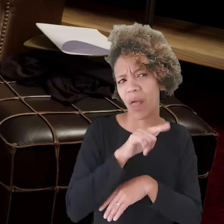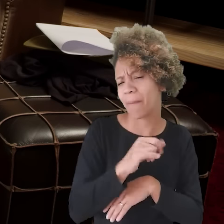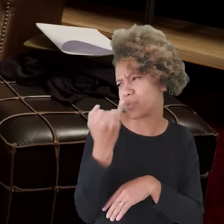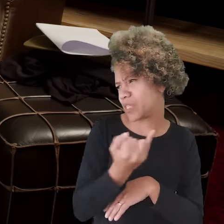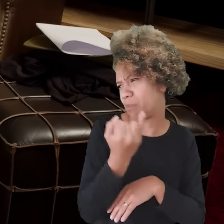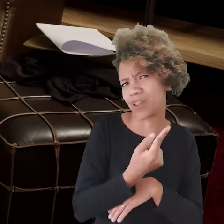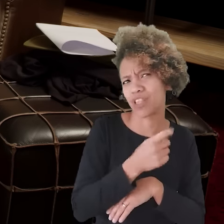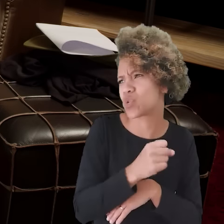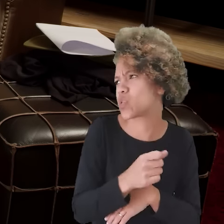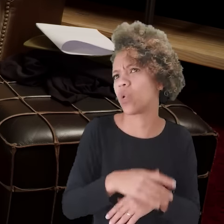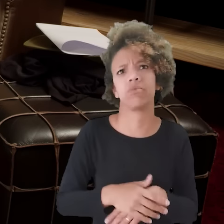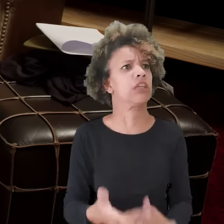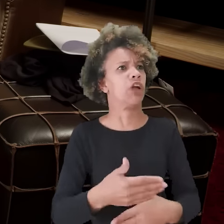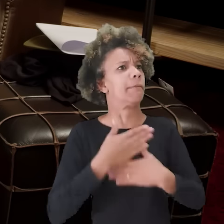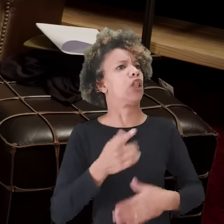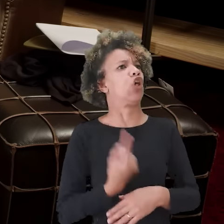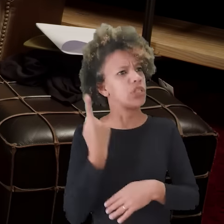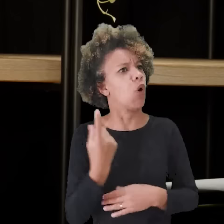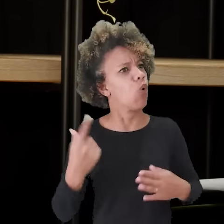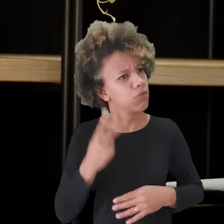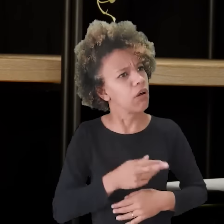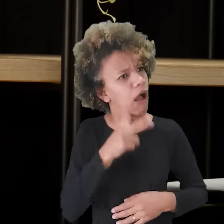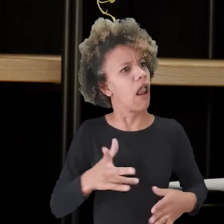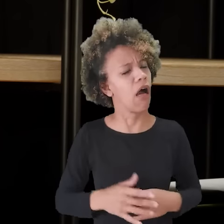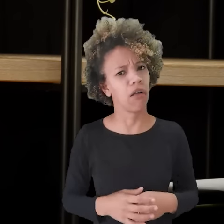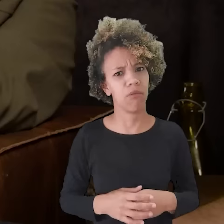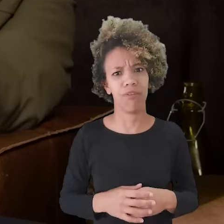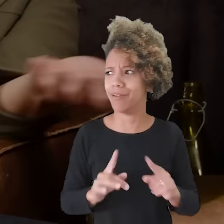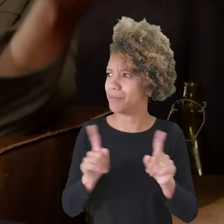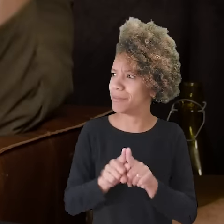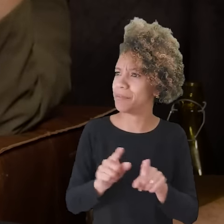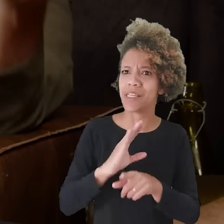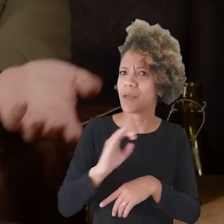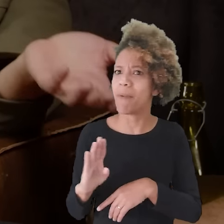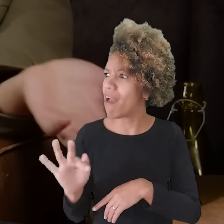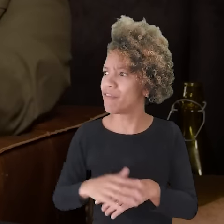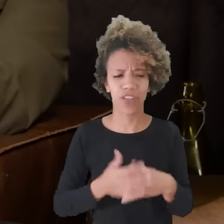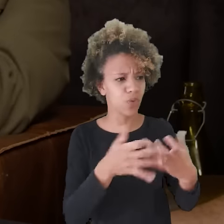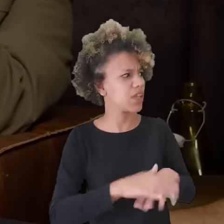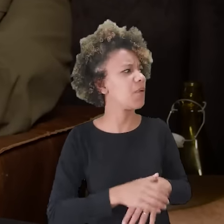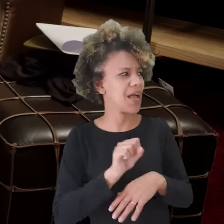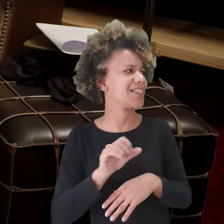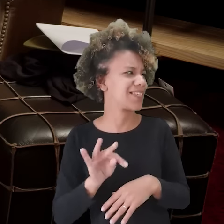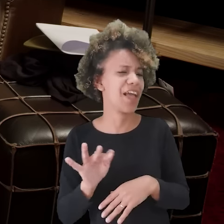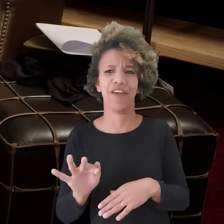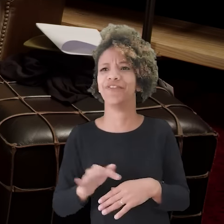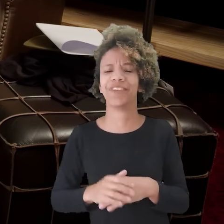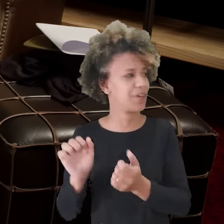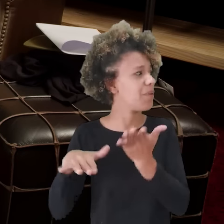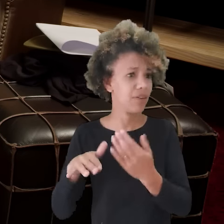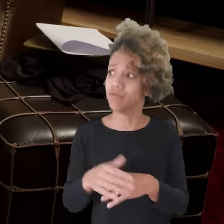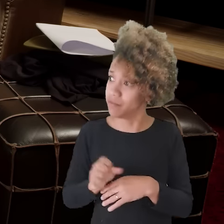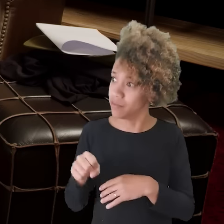uns 18 títulos o Sport seria o único Deixa pra gente exatamente A CBF disso A CBF disso os cara não quiseram jogar muito boa o